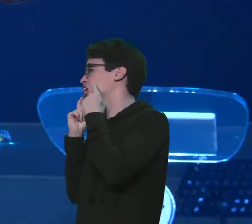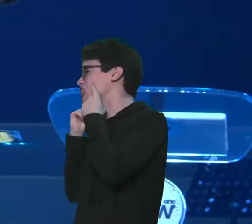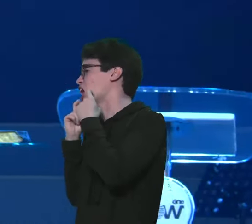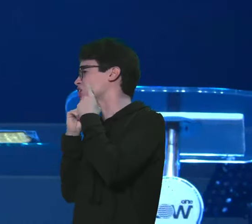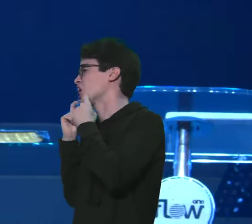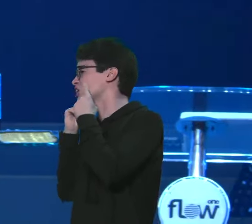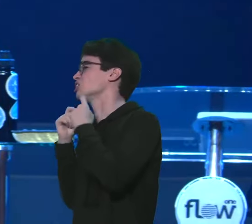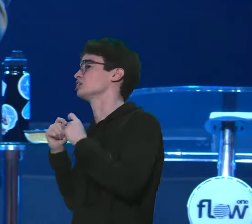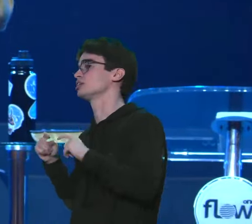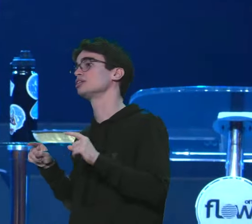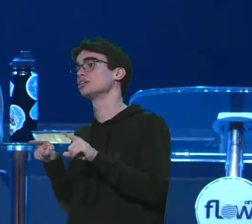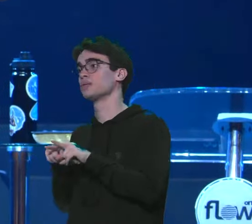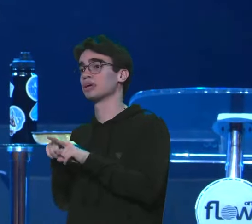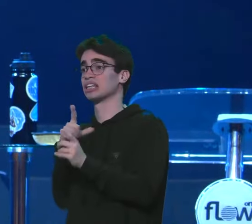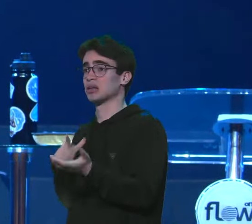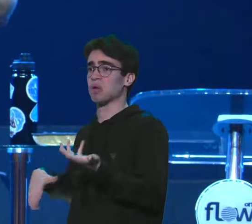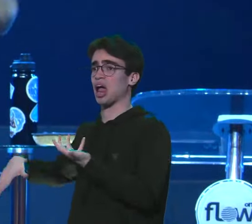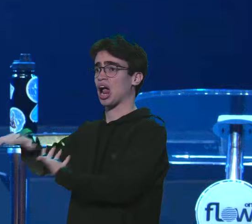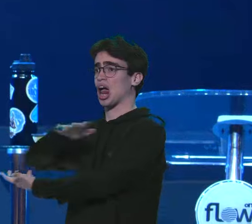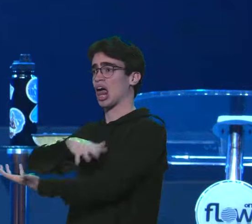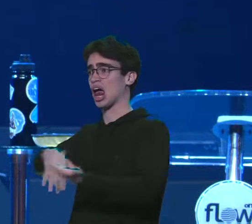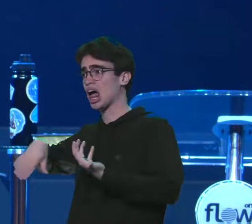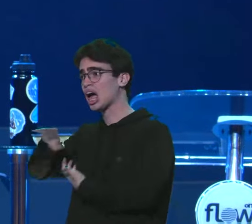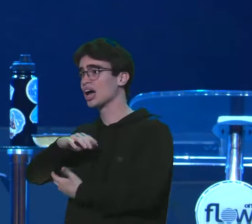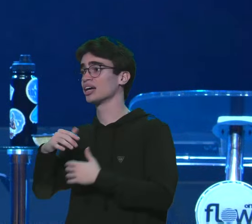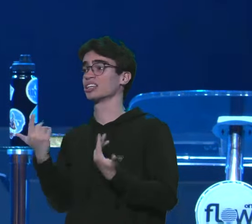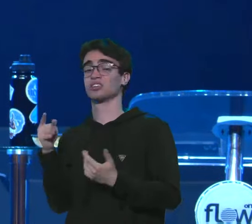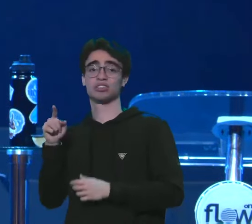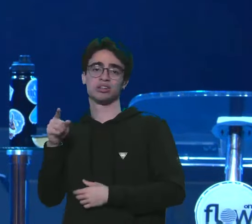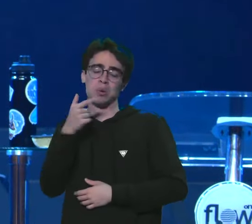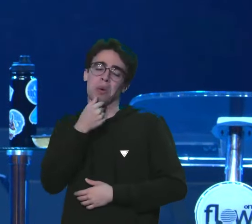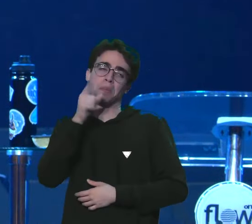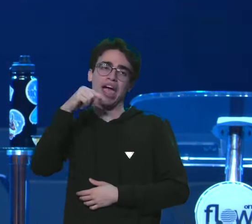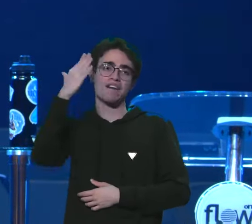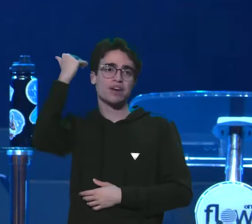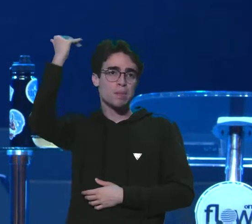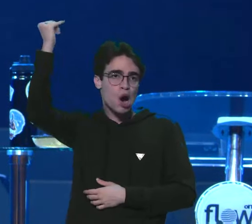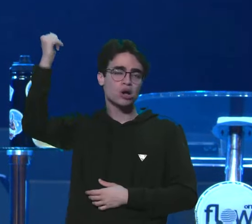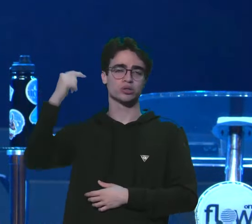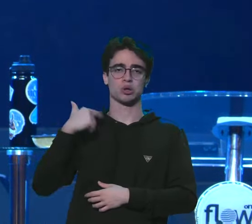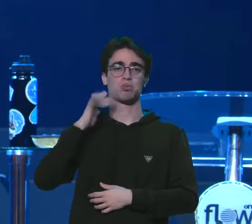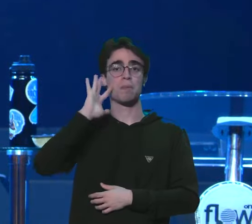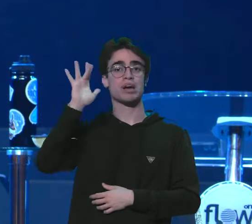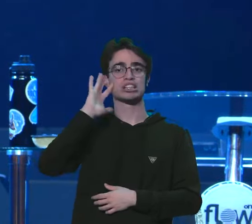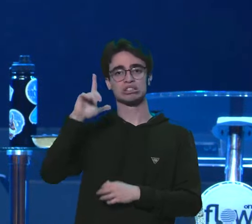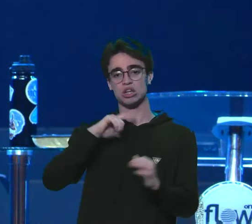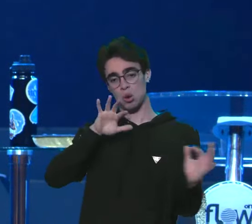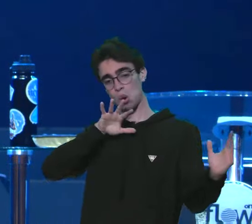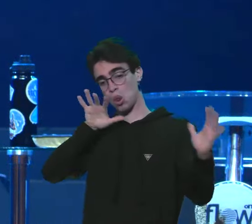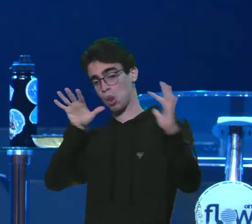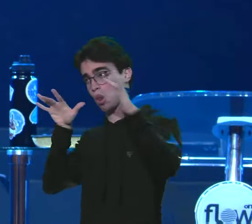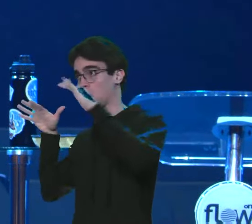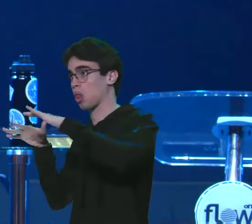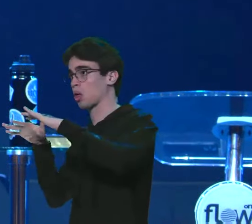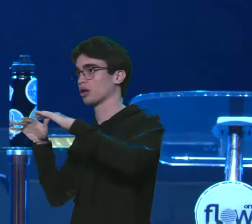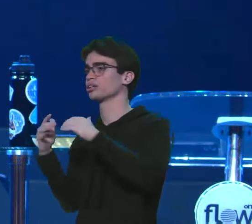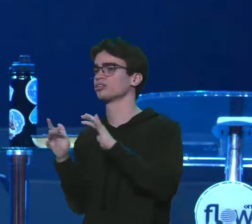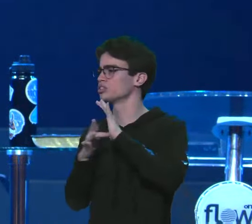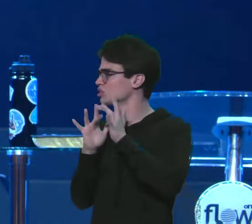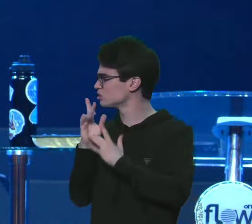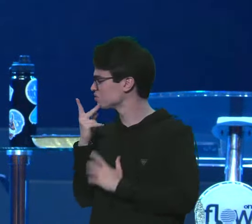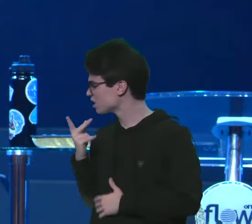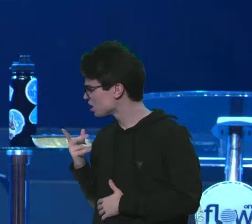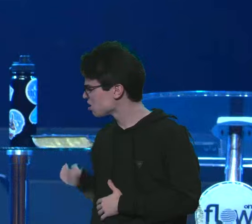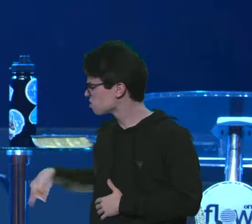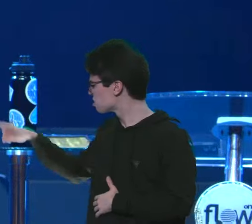uma bagunça, e já era conhecido, então devia ter uma multidão. E aí Jesus chega e fala: por que